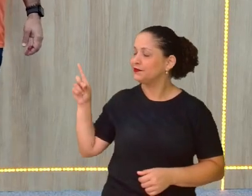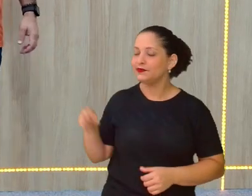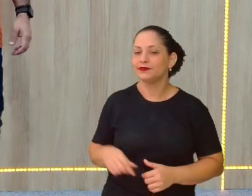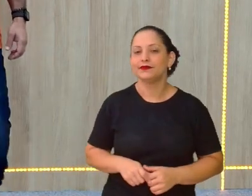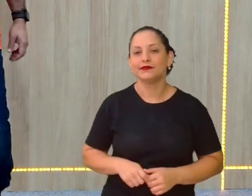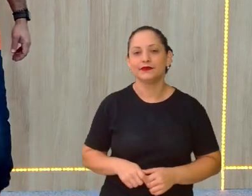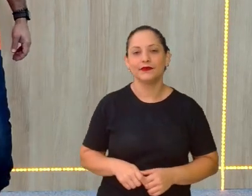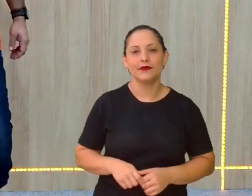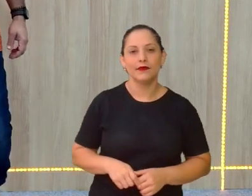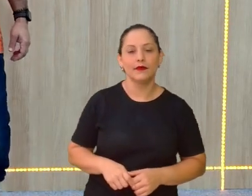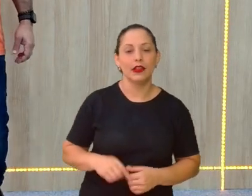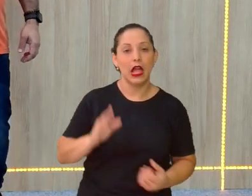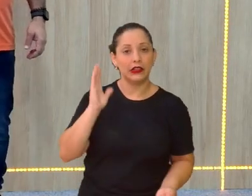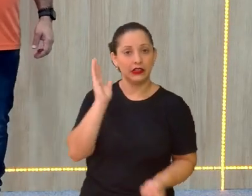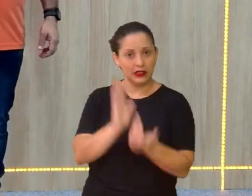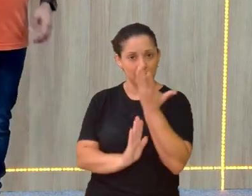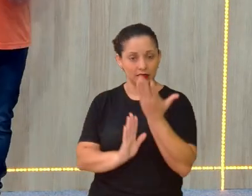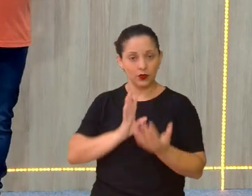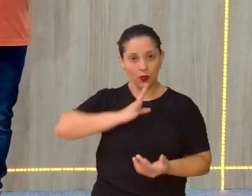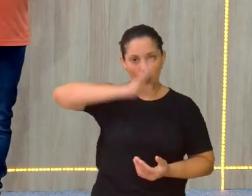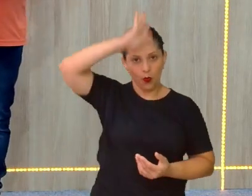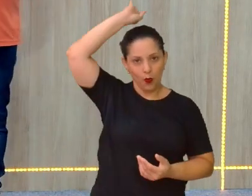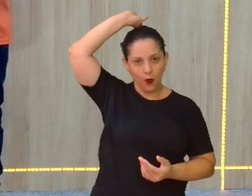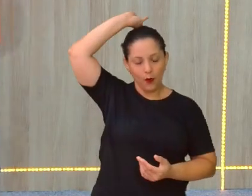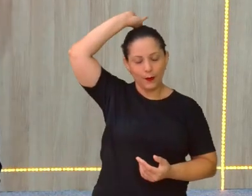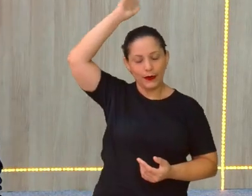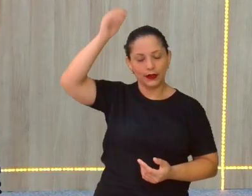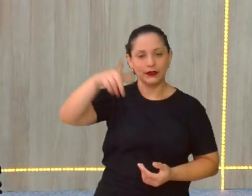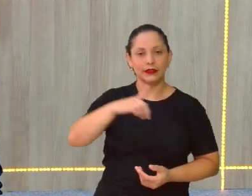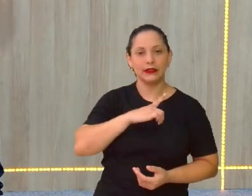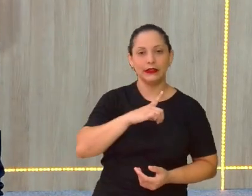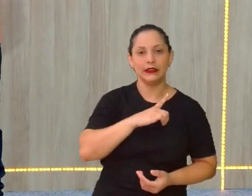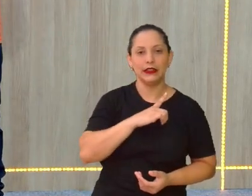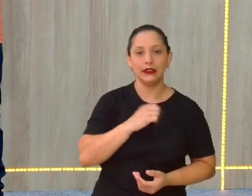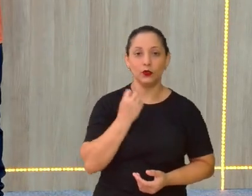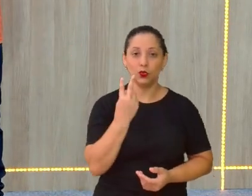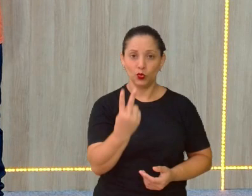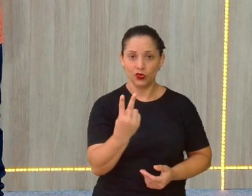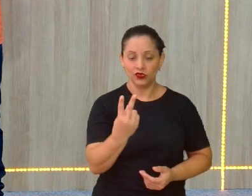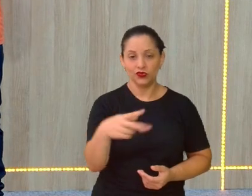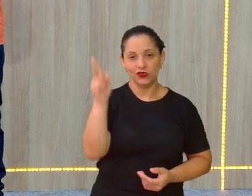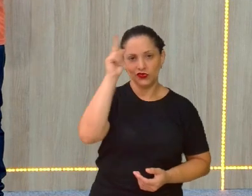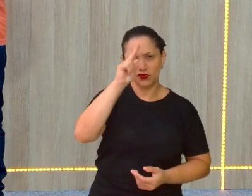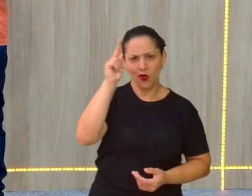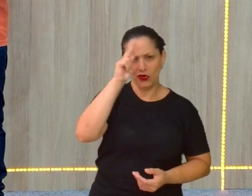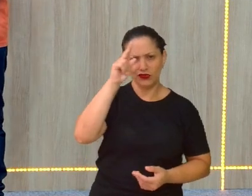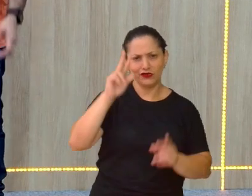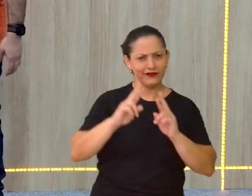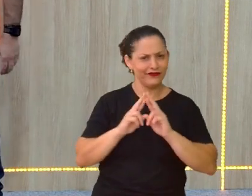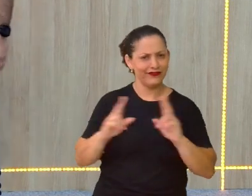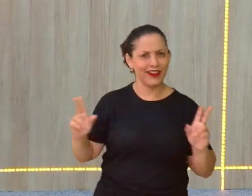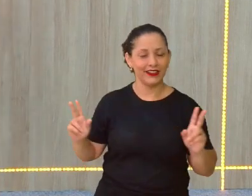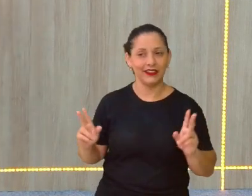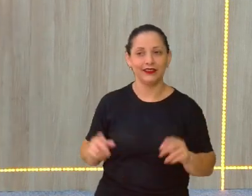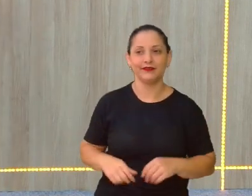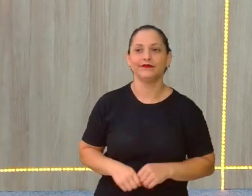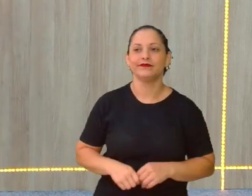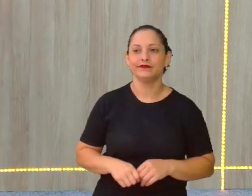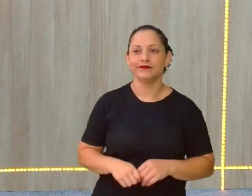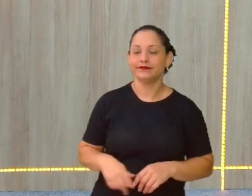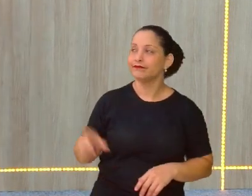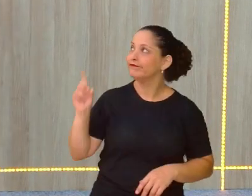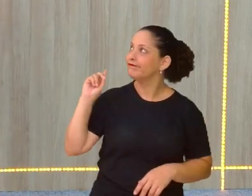historicamente a fundação de Roma, ela conta com duas histórias possíveis, né, o relato mitológico e o